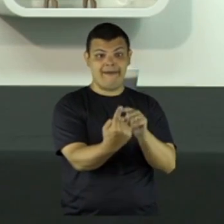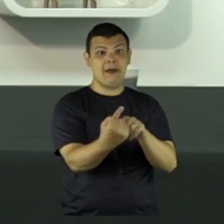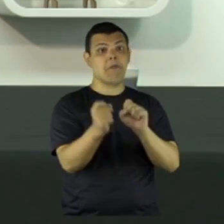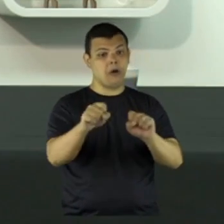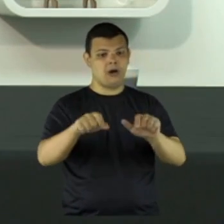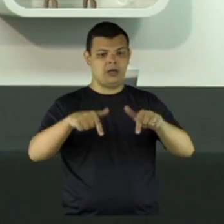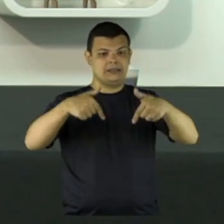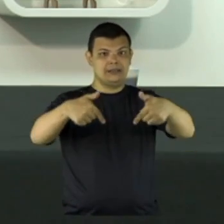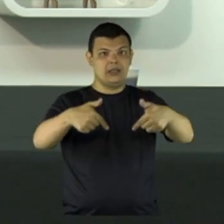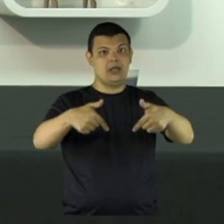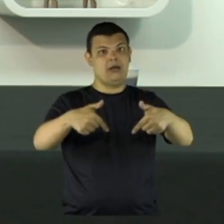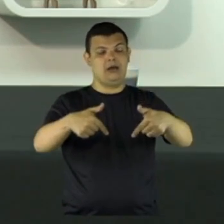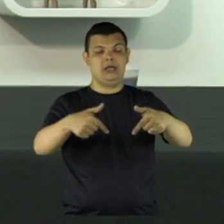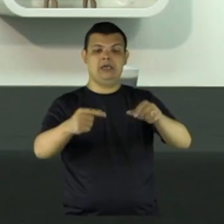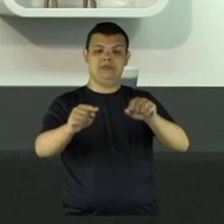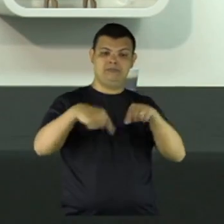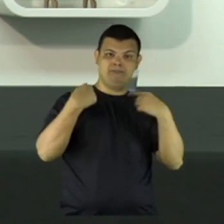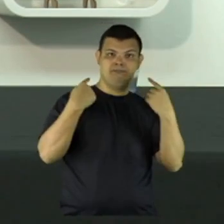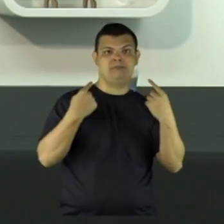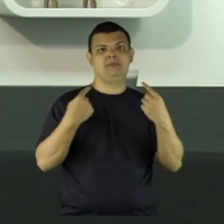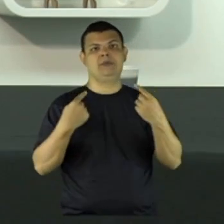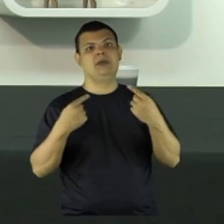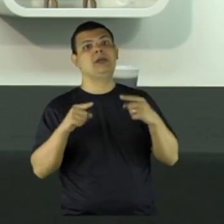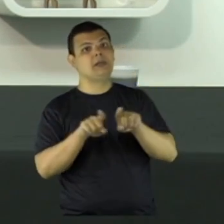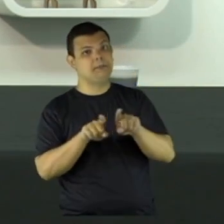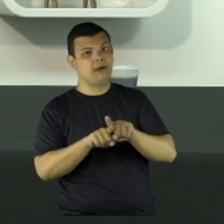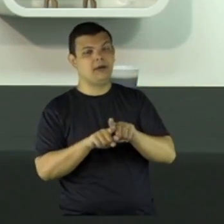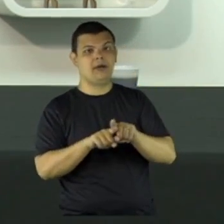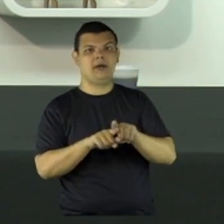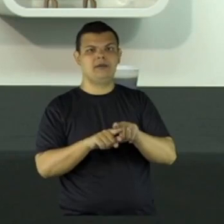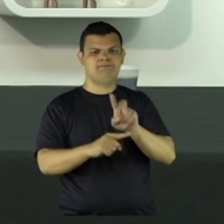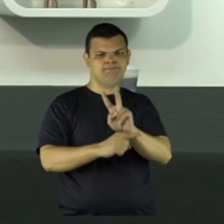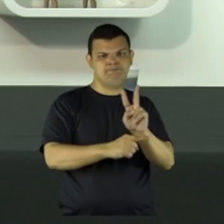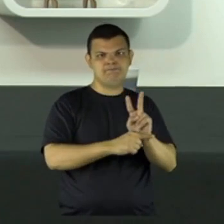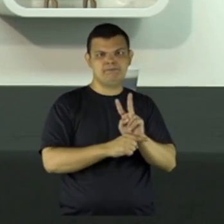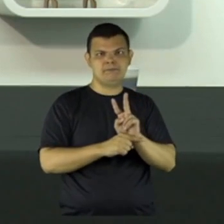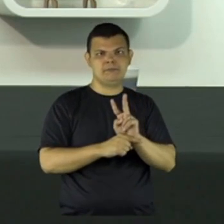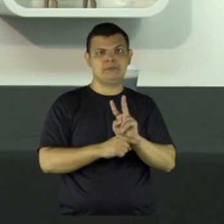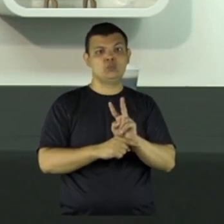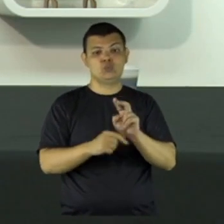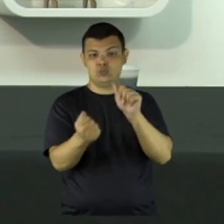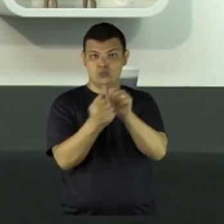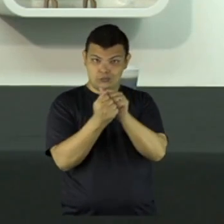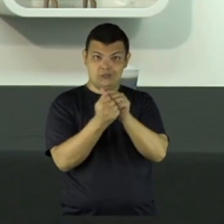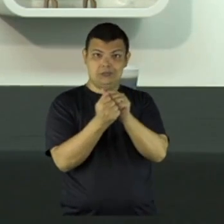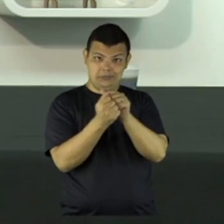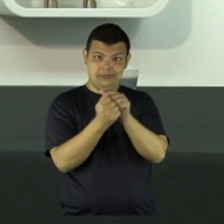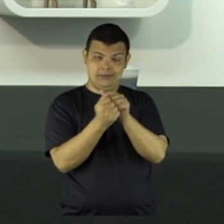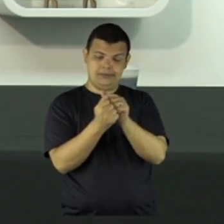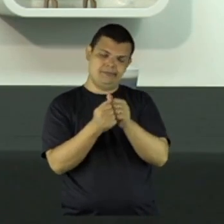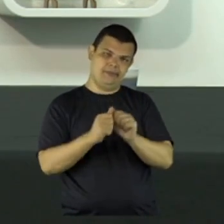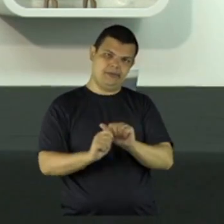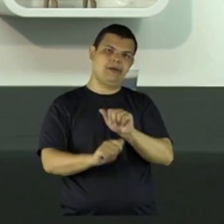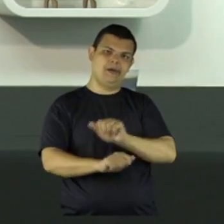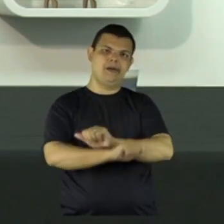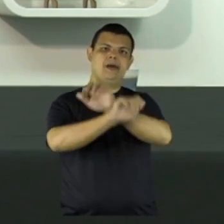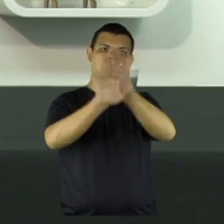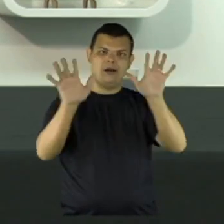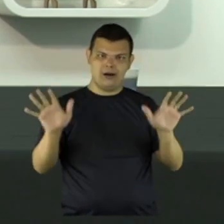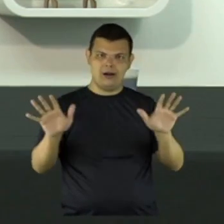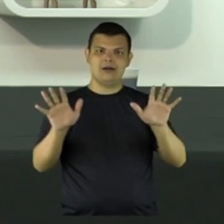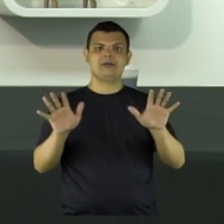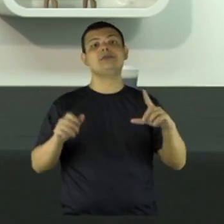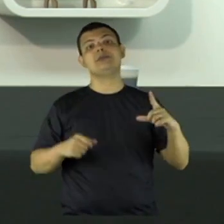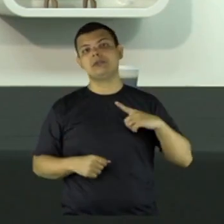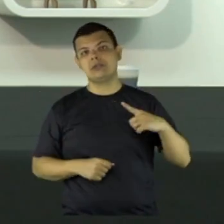ataque e defesa e você precisa fazer esse contato, e esse ataque e defesa acontece ao mesmo tempo, é óbvio também